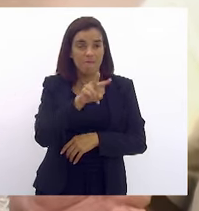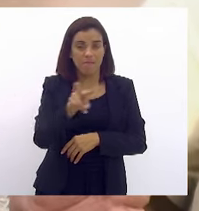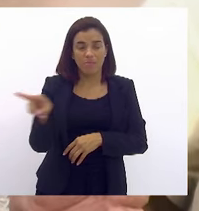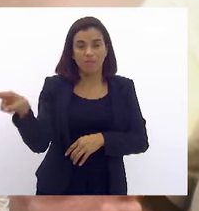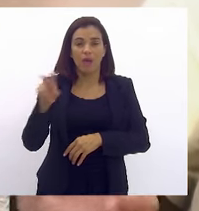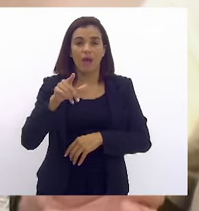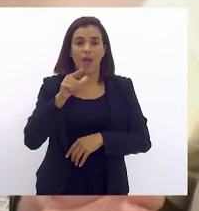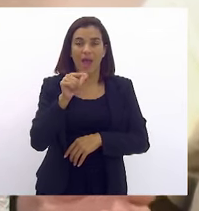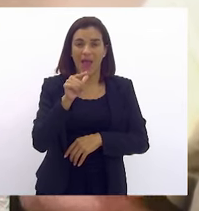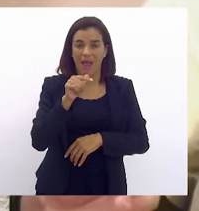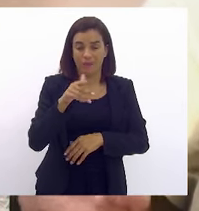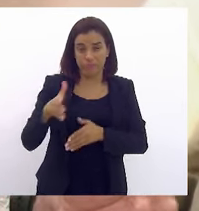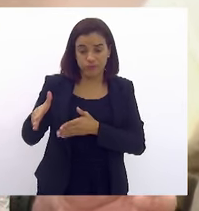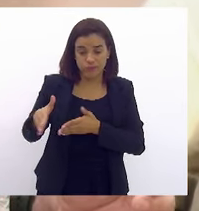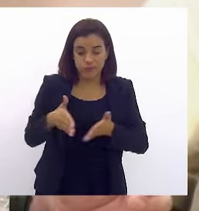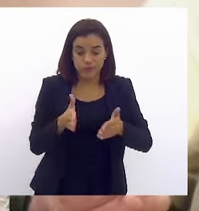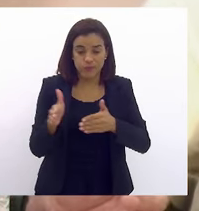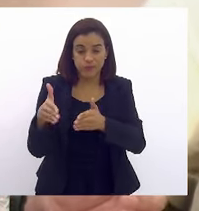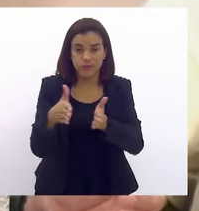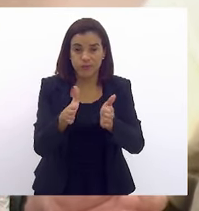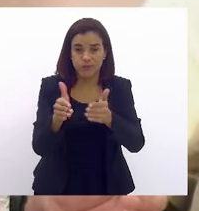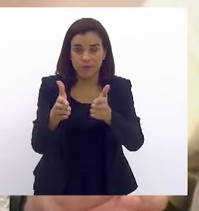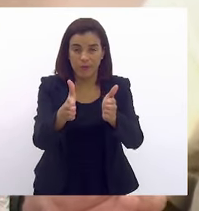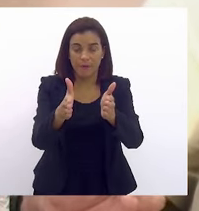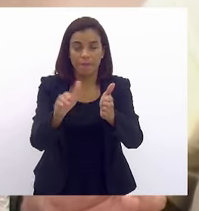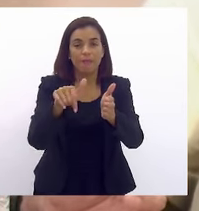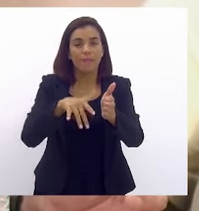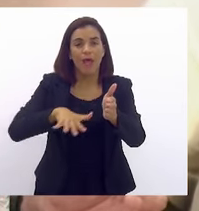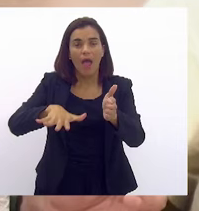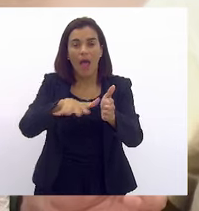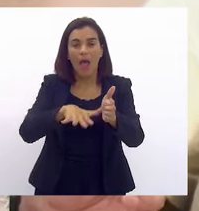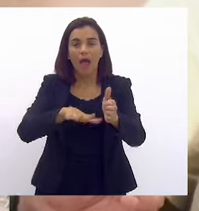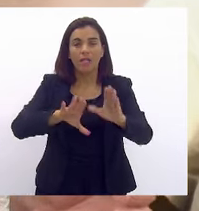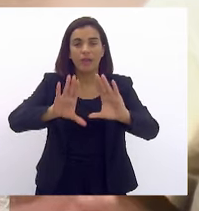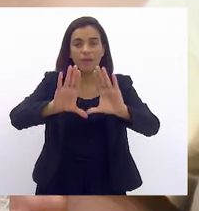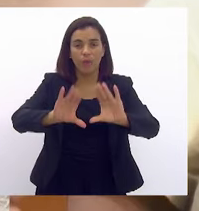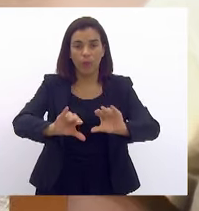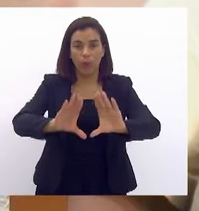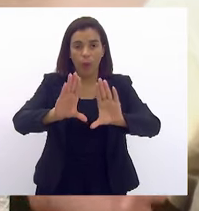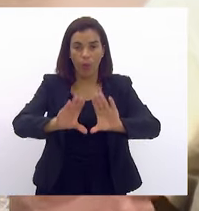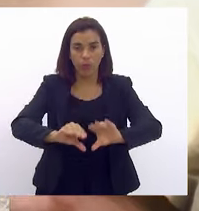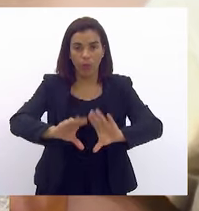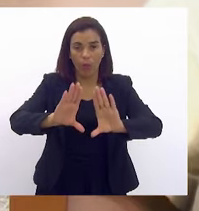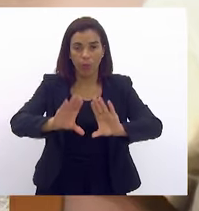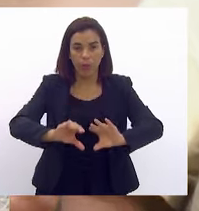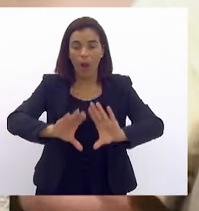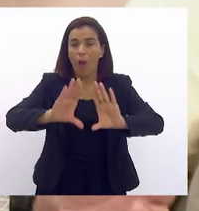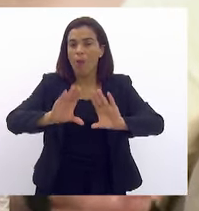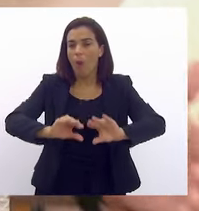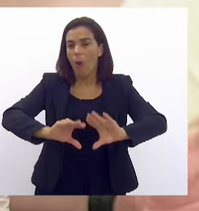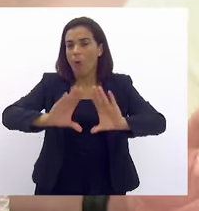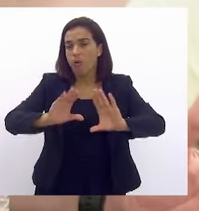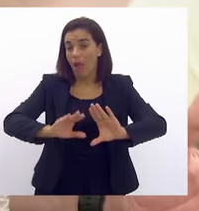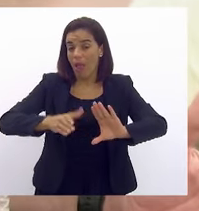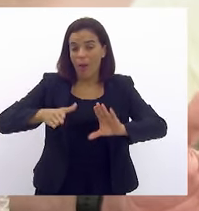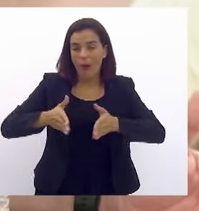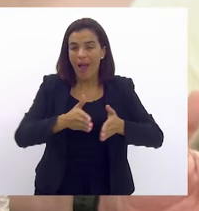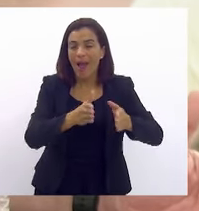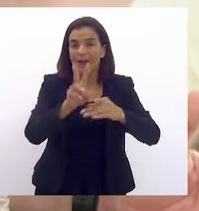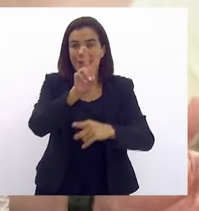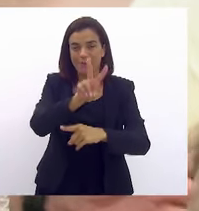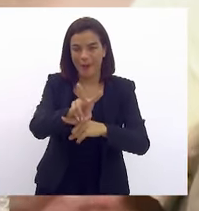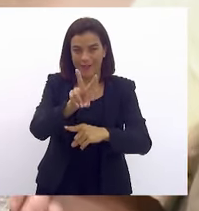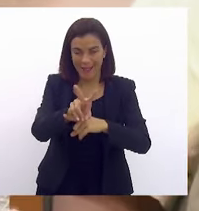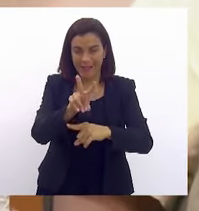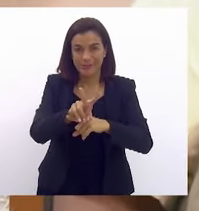Rio Itaucaia, porque estão praticamente todos em zona de amortecimento do parque, né, e a zona de amortecimento é uma faixa protetiva